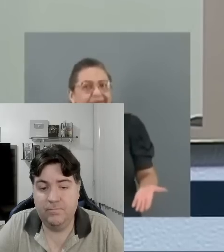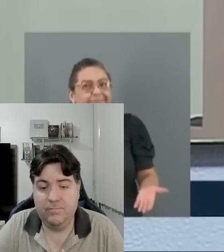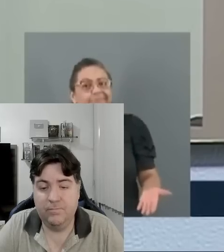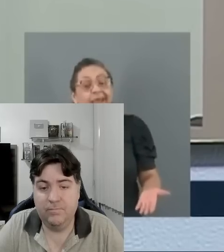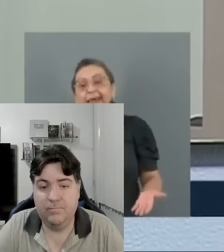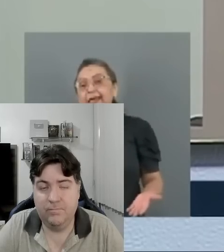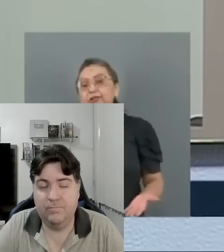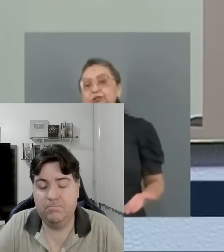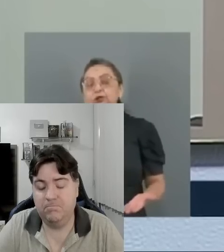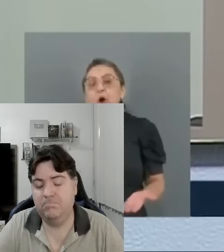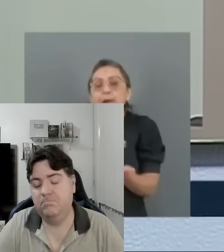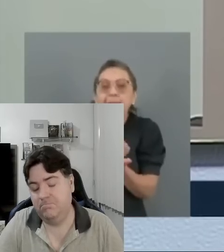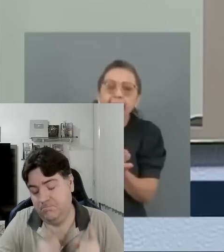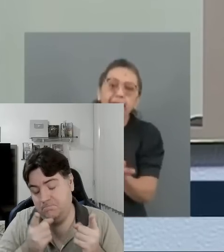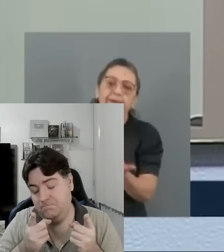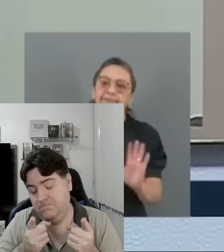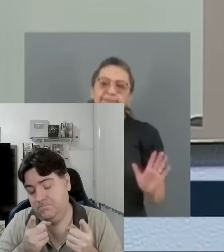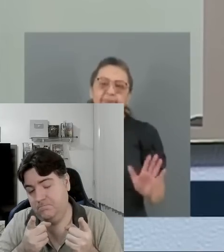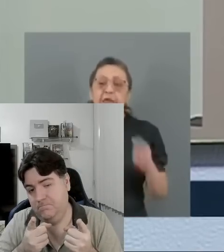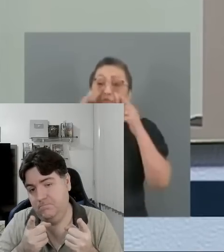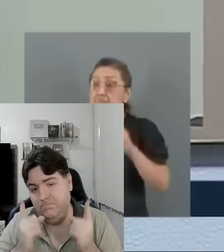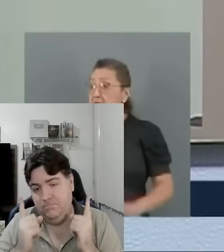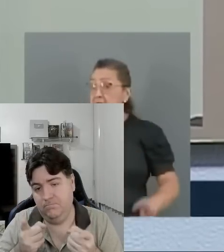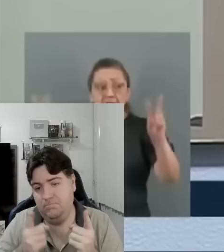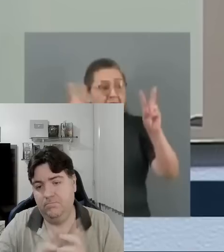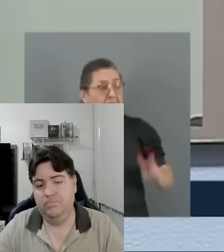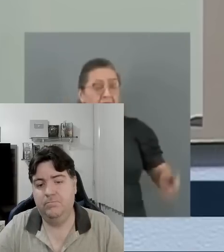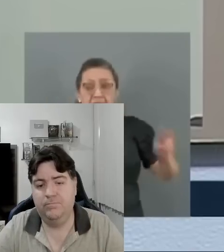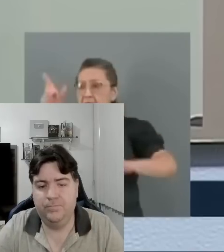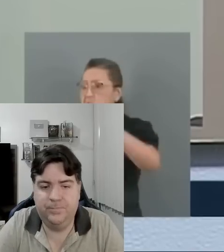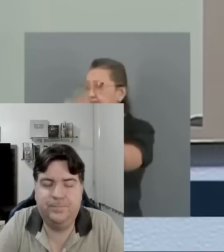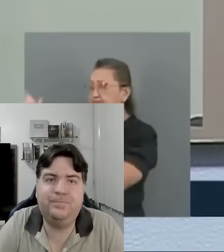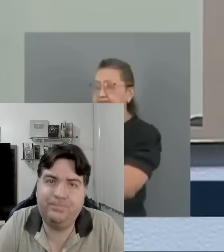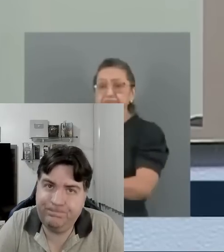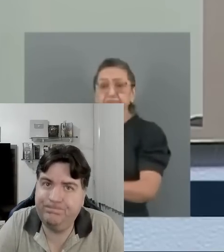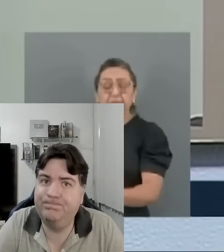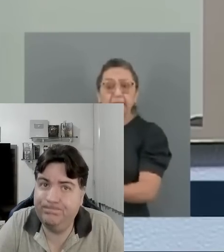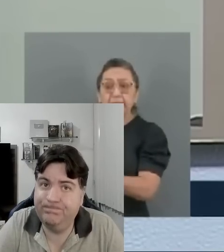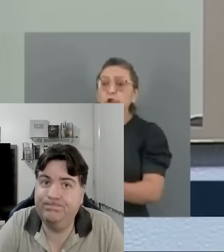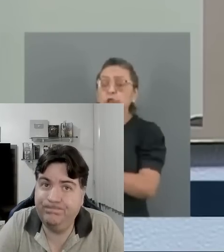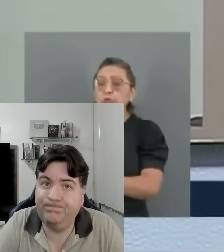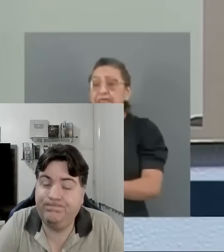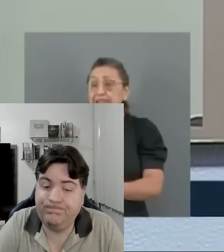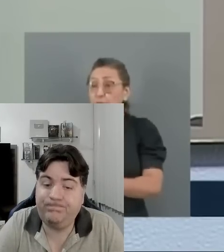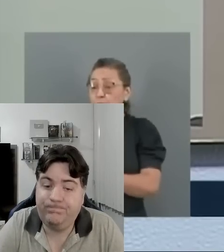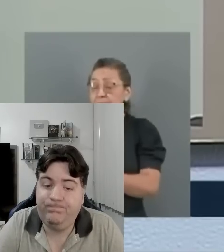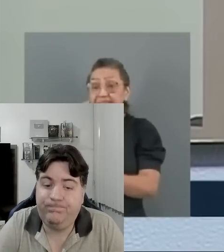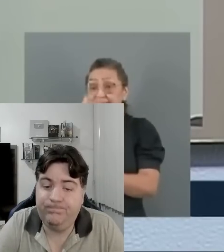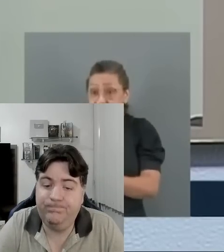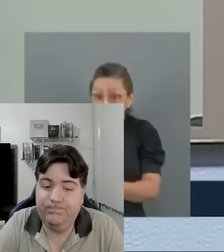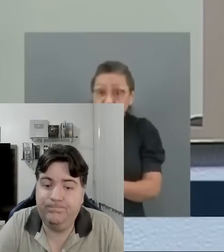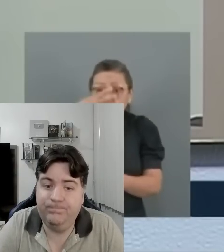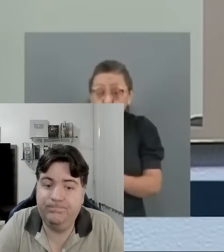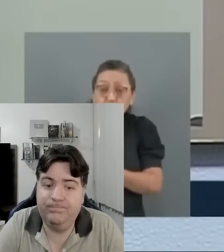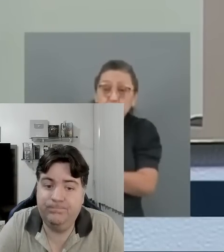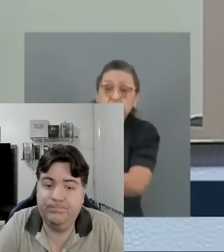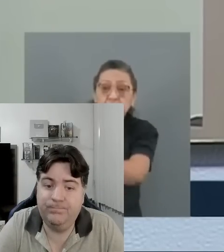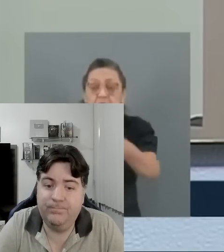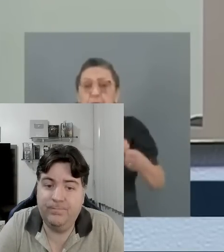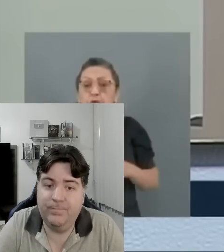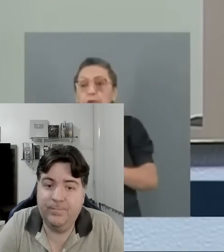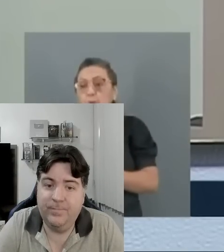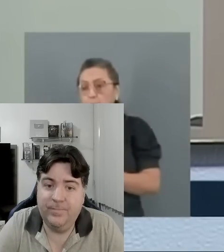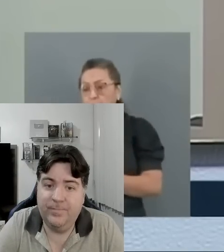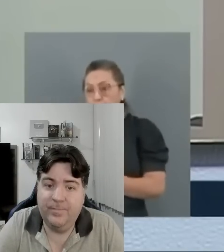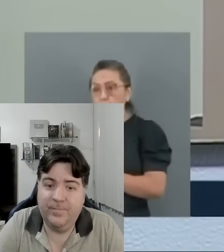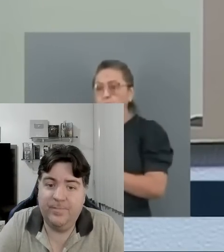é apenas o começo de ver as pessoas dos 62 municípios do estado de Vossa Excelência, 48 em